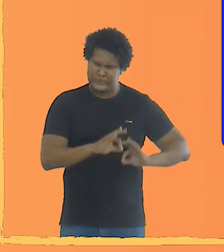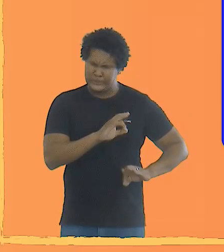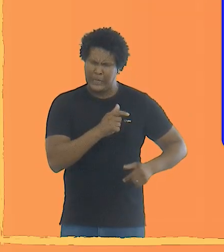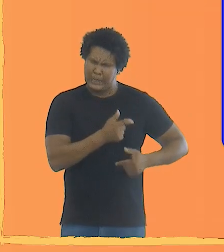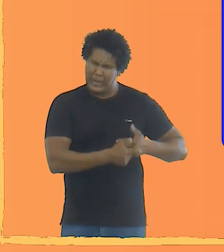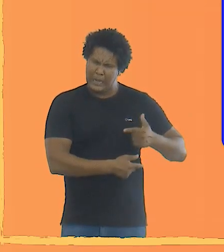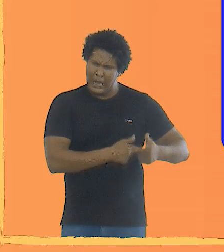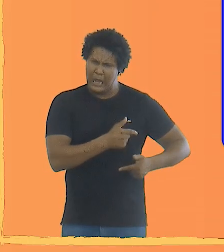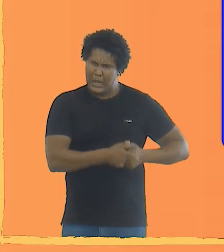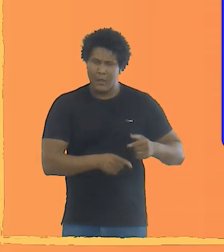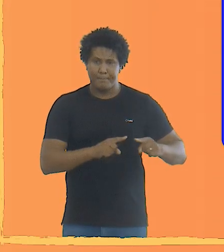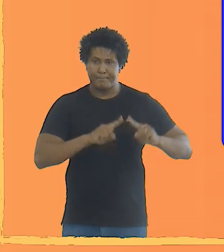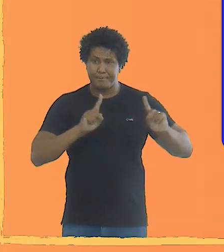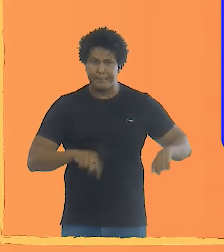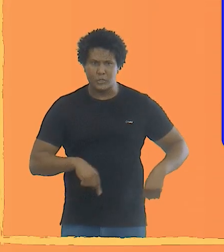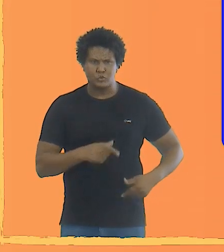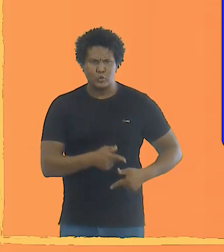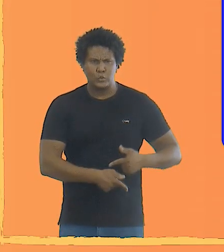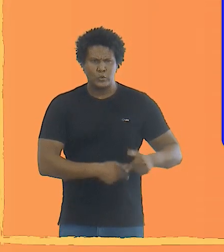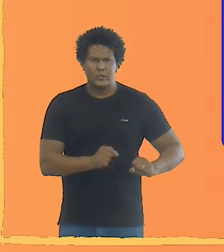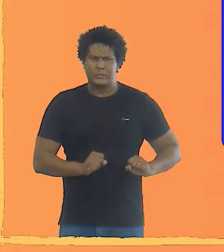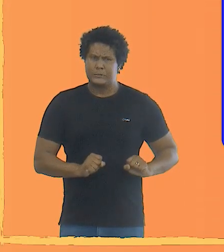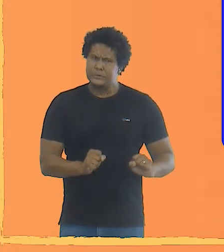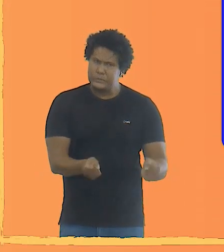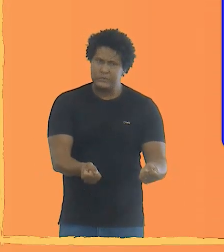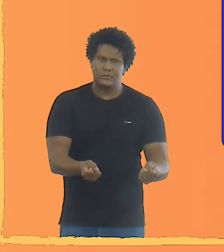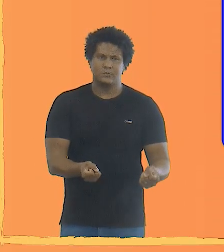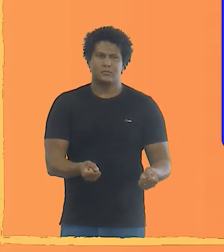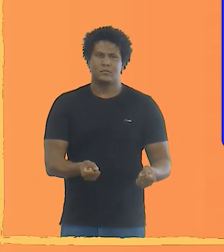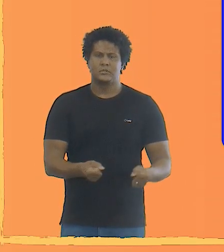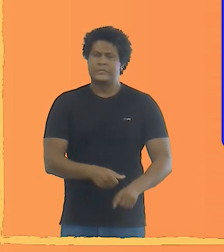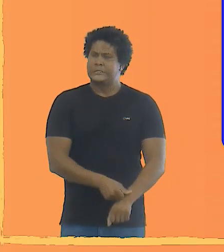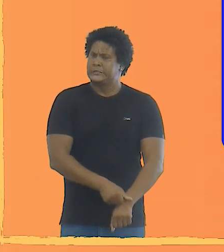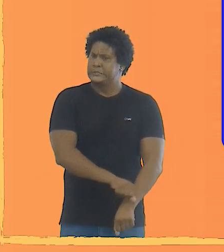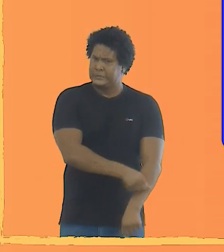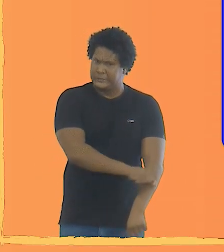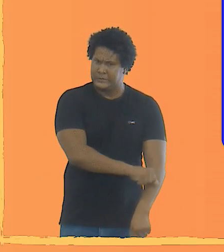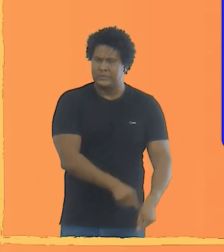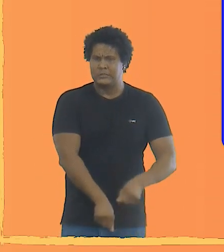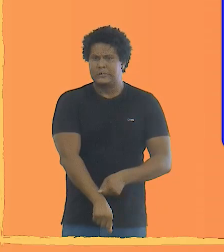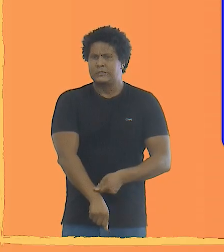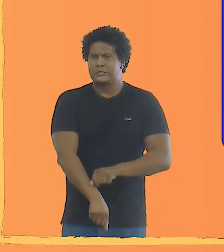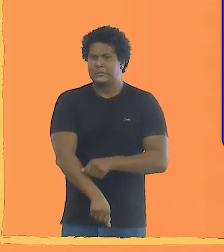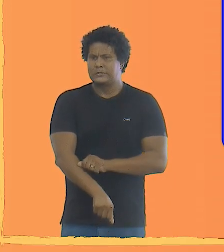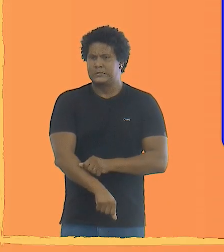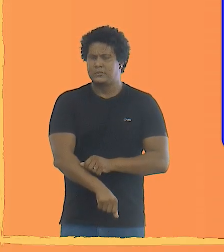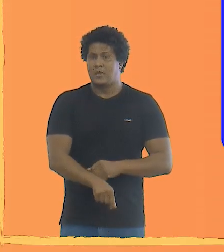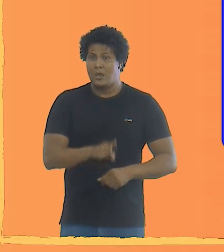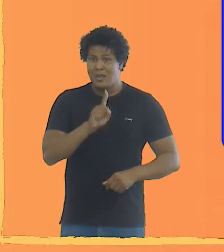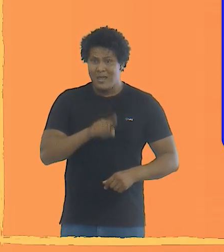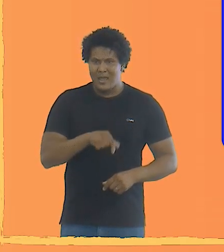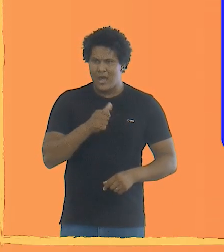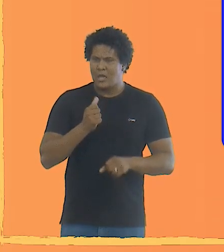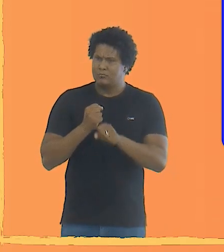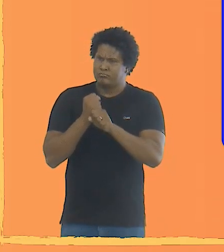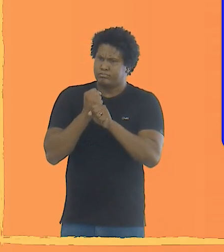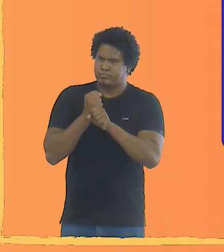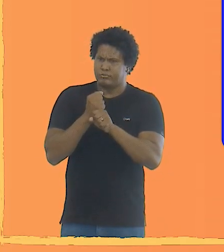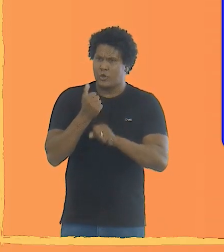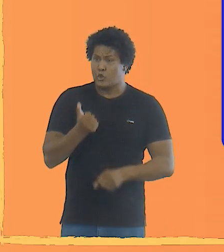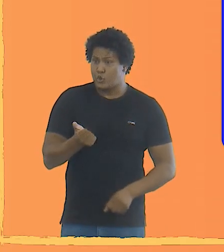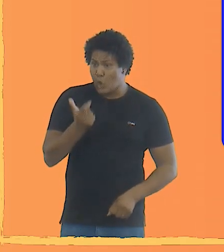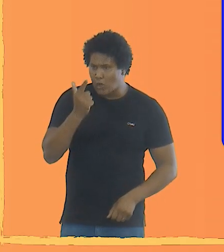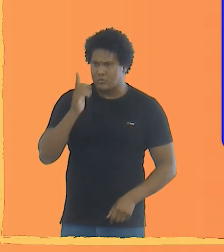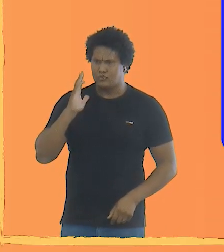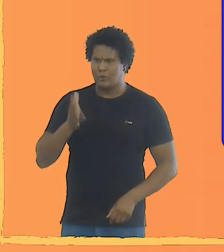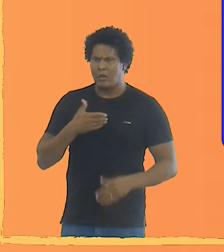que é feito esse projeto, com tanta dedicação, que durante esses 12 anos, cada vez mais a gente tem resultados melhores.